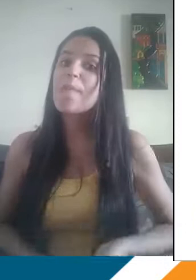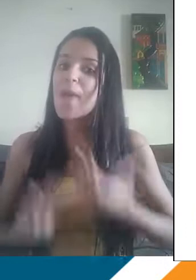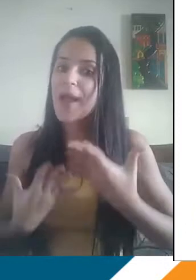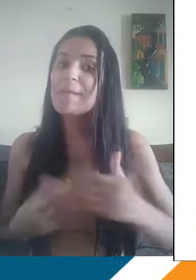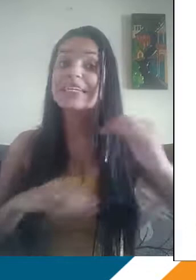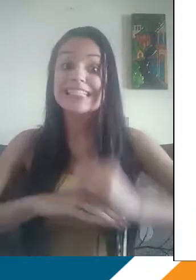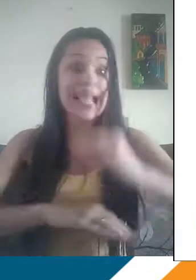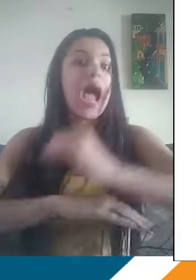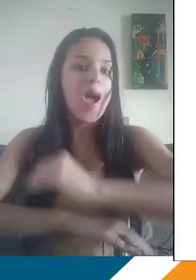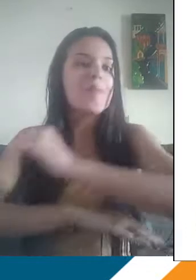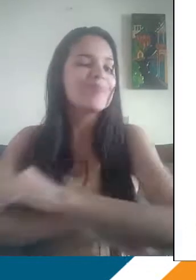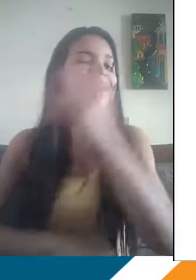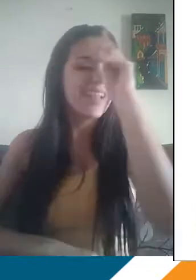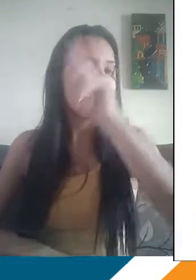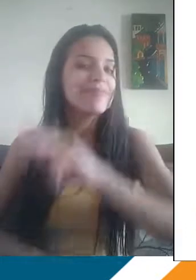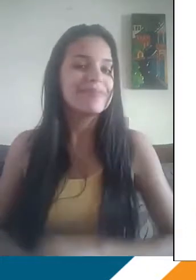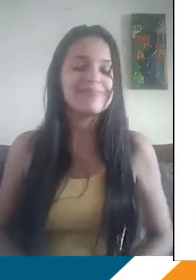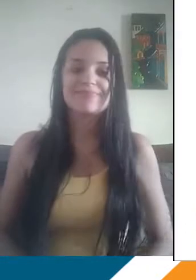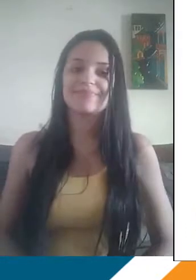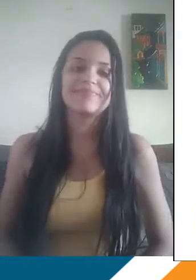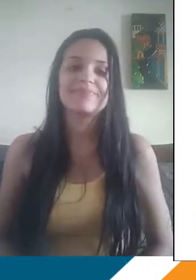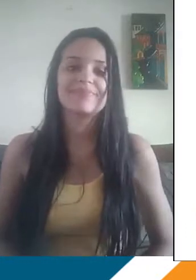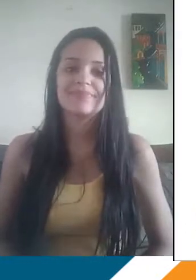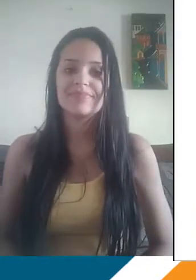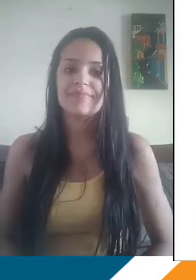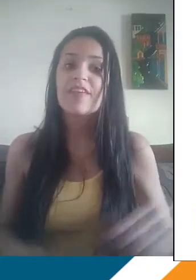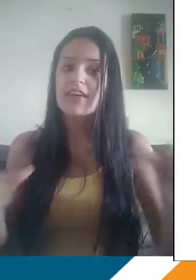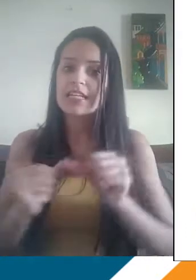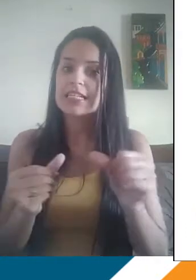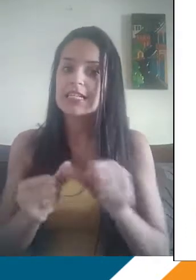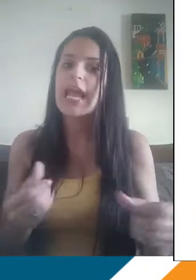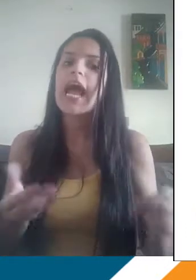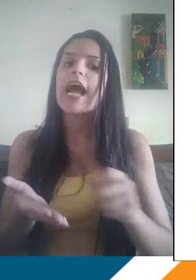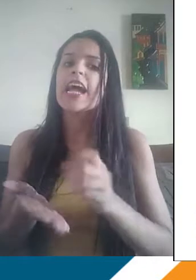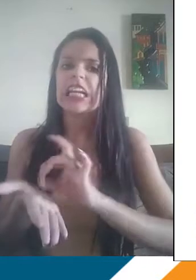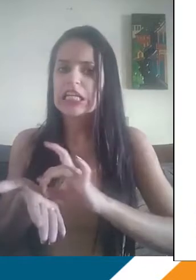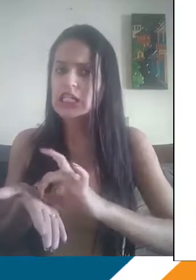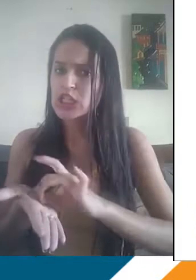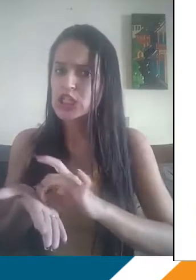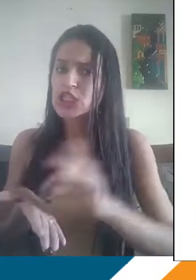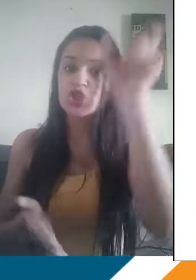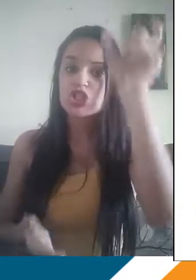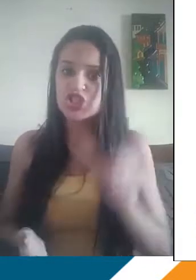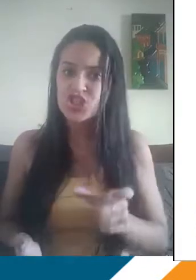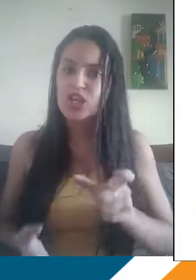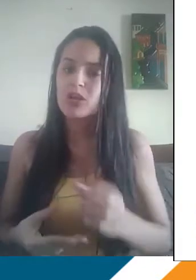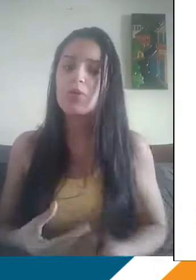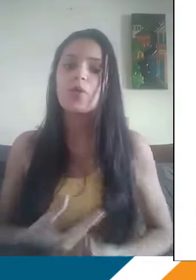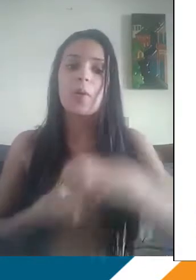durante a Semana da Arte Moderna e fazia uma intensa crítica ao modelo de escrita dos poetas